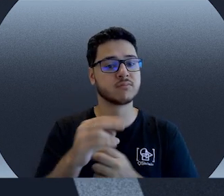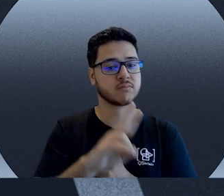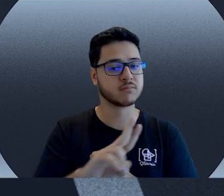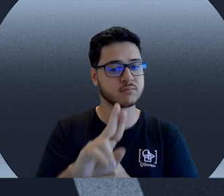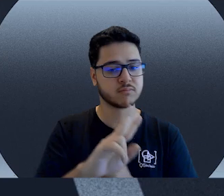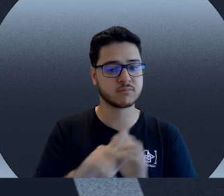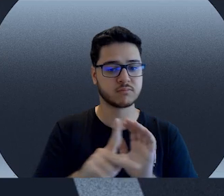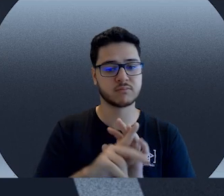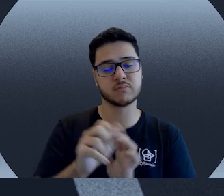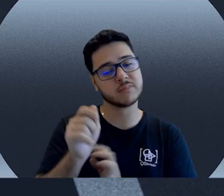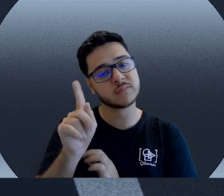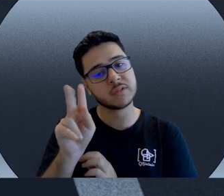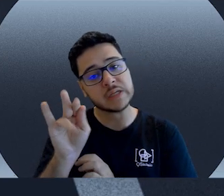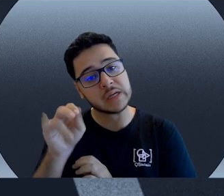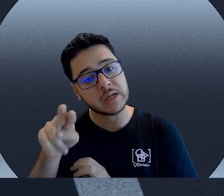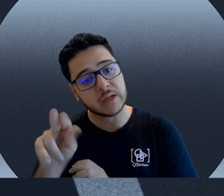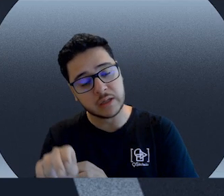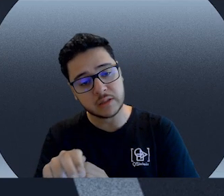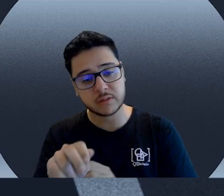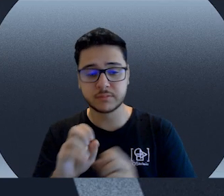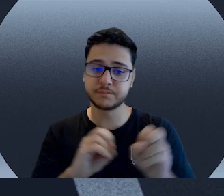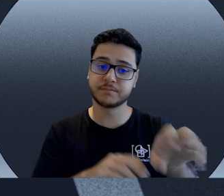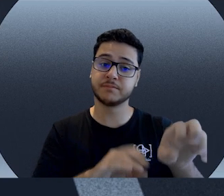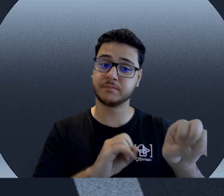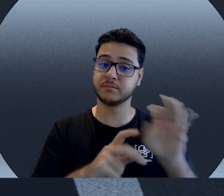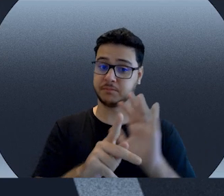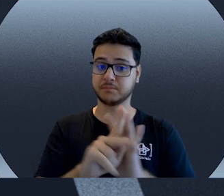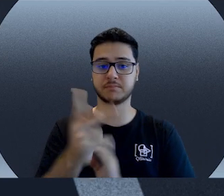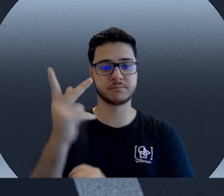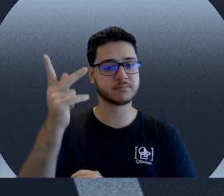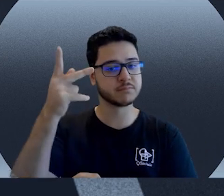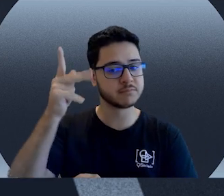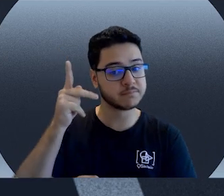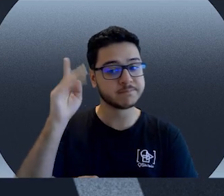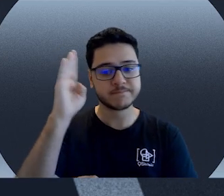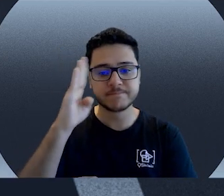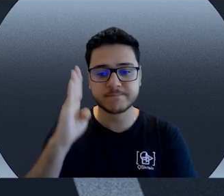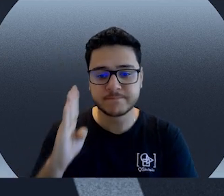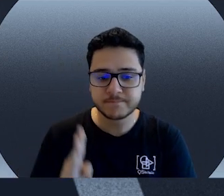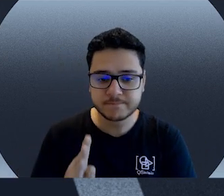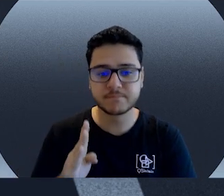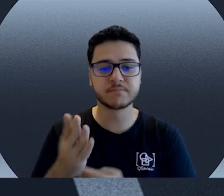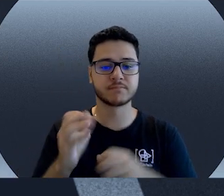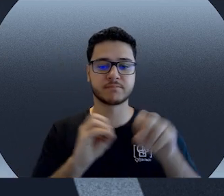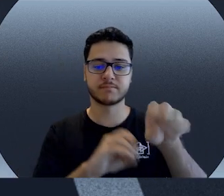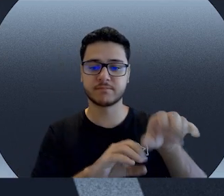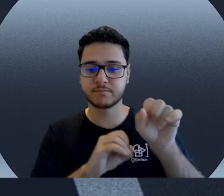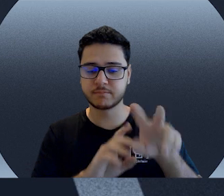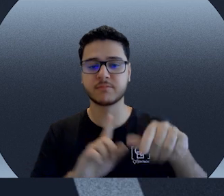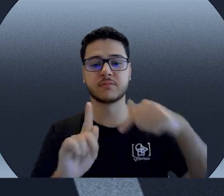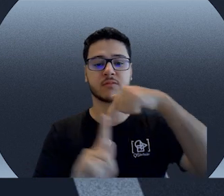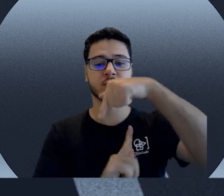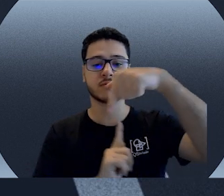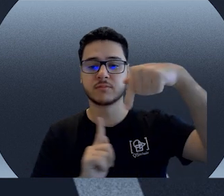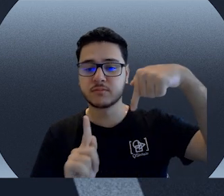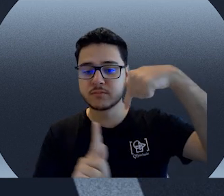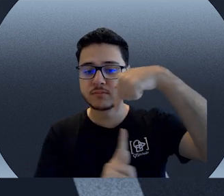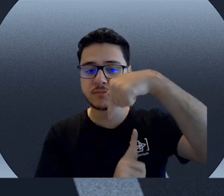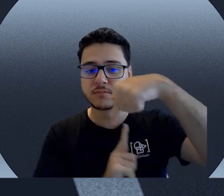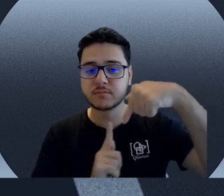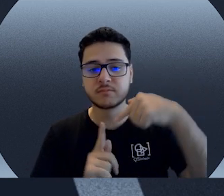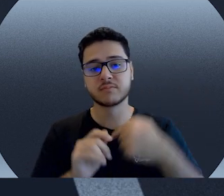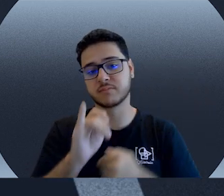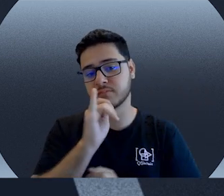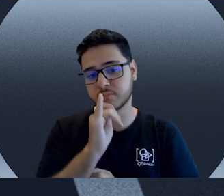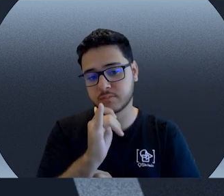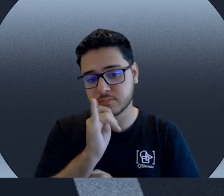a abordagem da Adriana Varejão para uma aula de história do Brasil, né? Para uma aula de geografia, por exemplo,